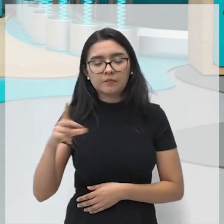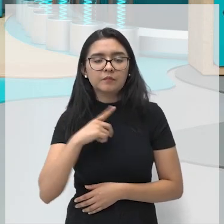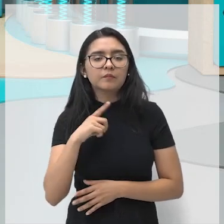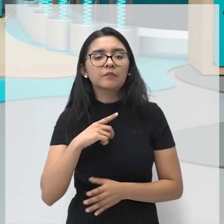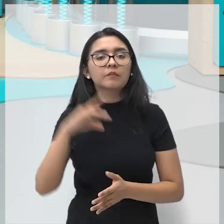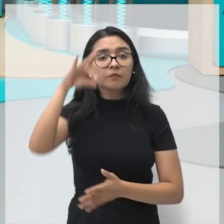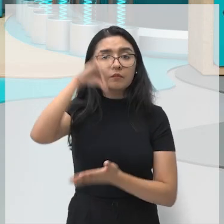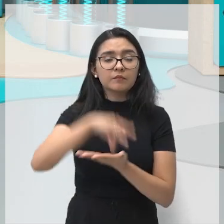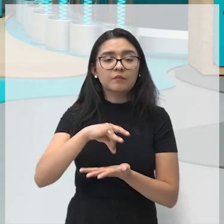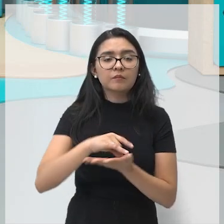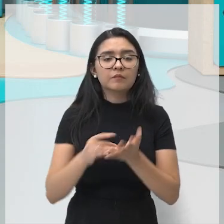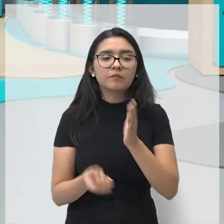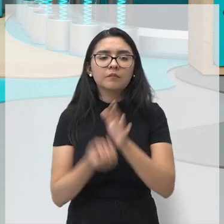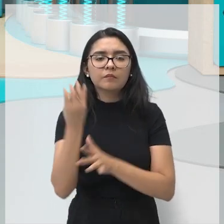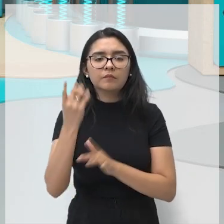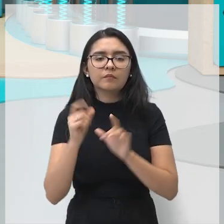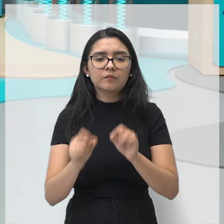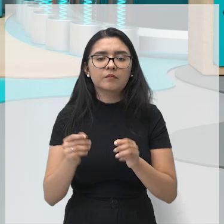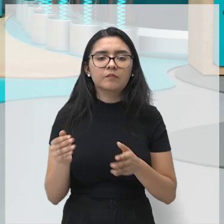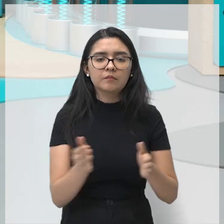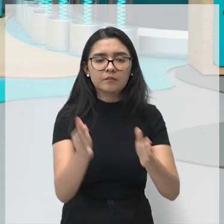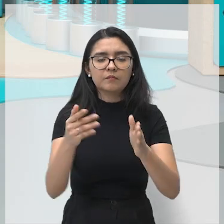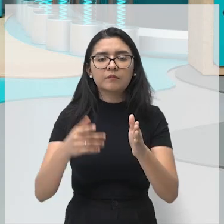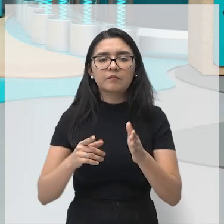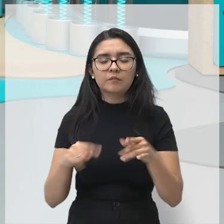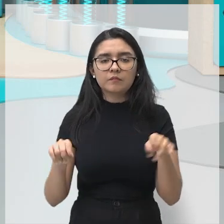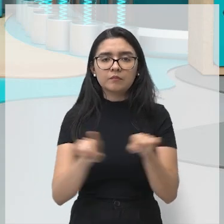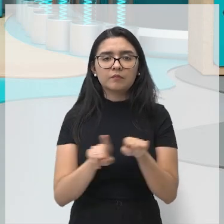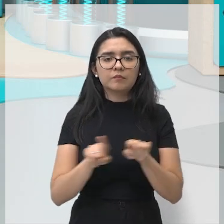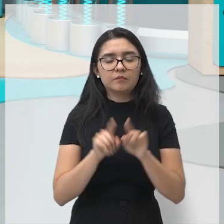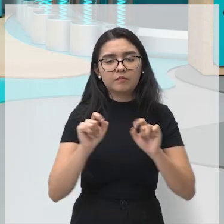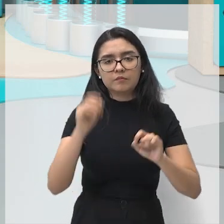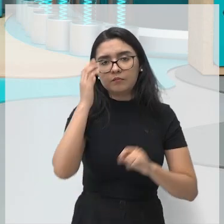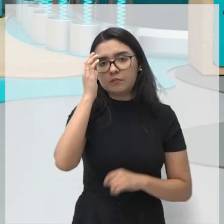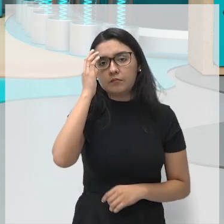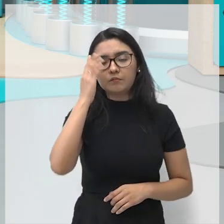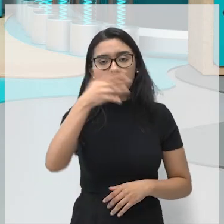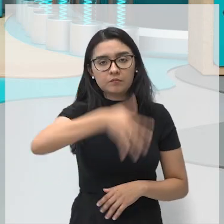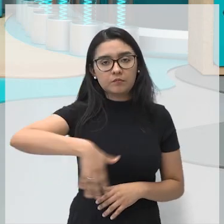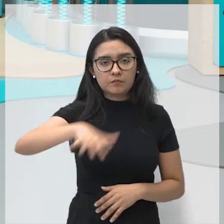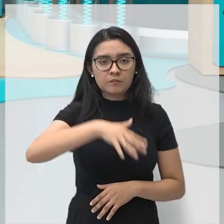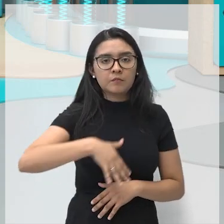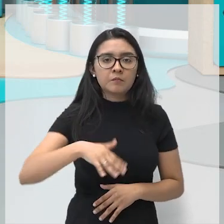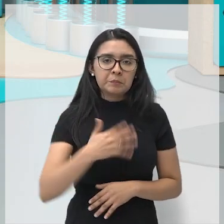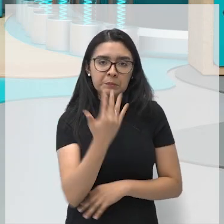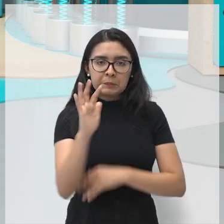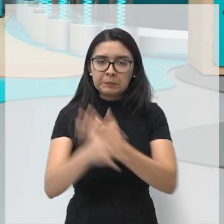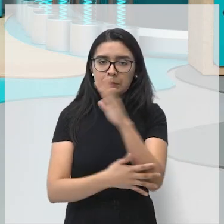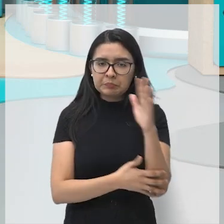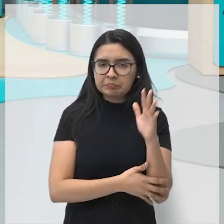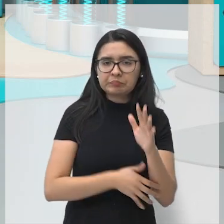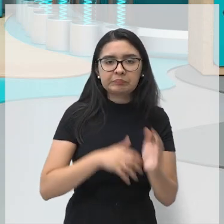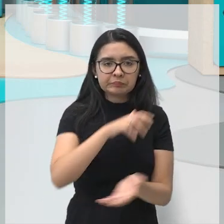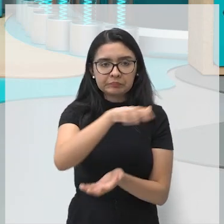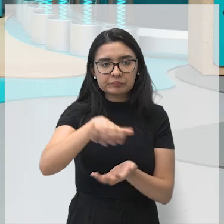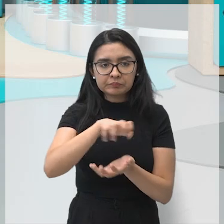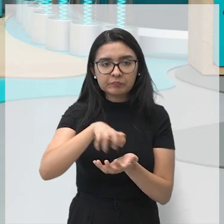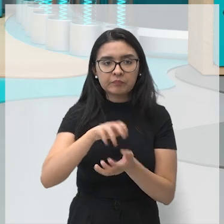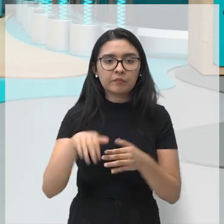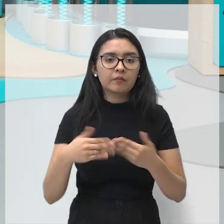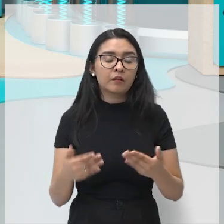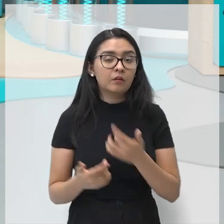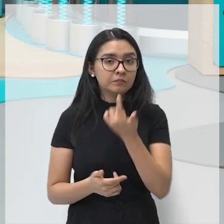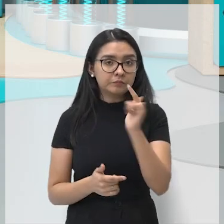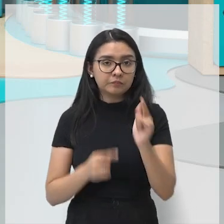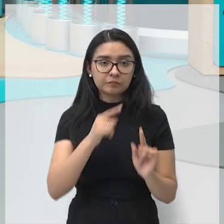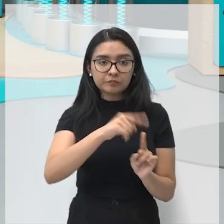ele surgiu exatamente como o percurso realizado ali em espaços abertos. Na versão outdoor,